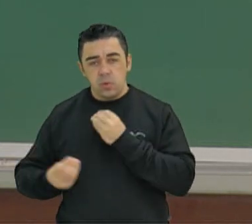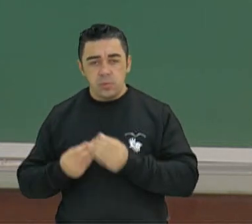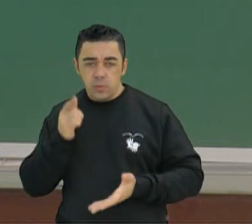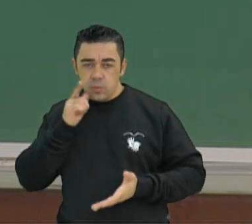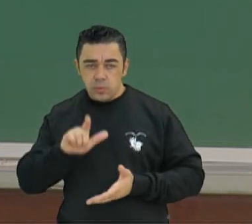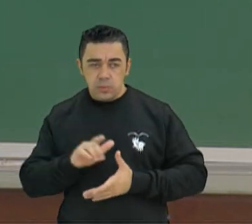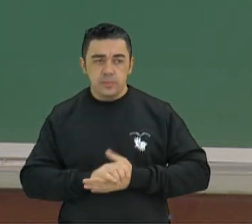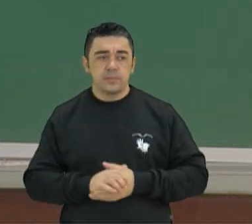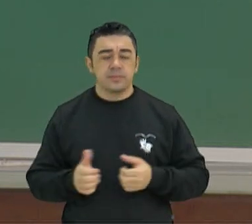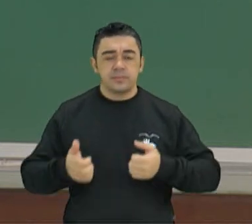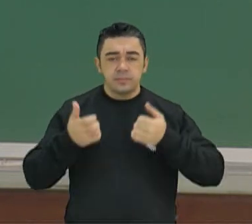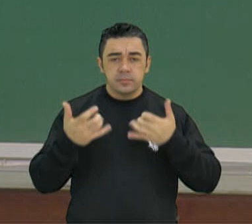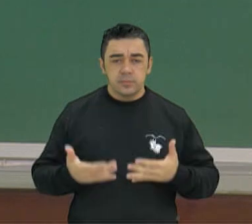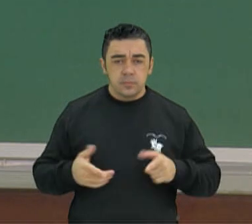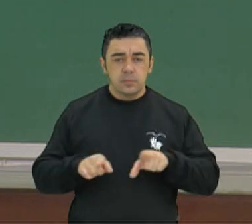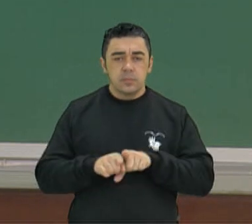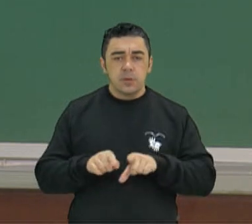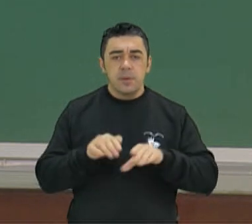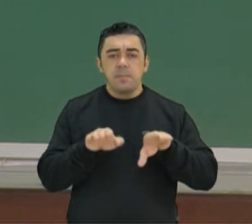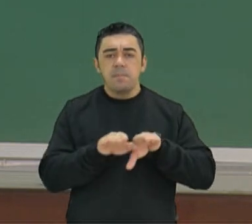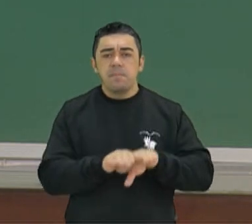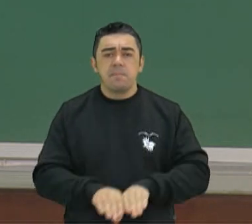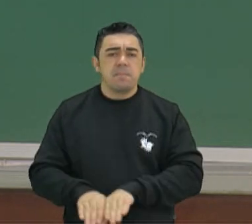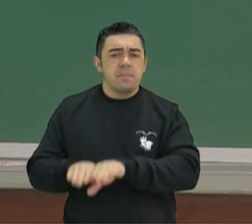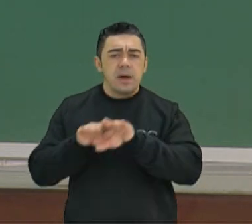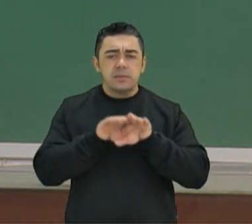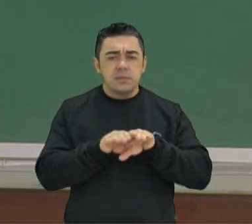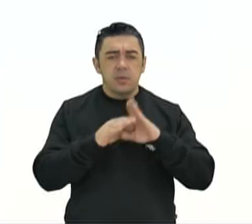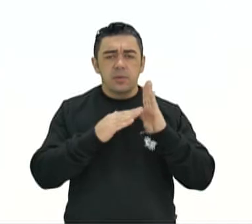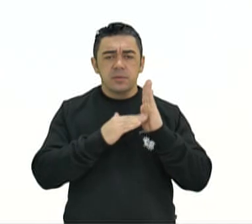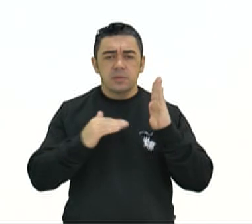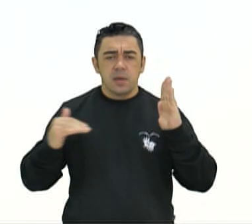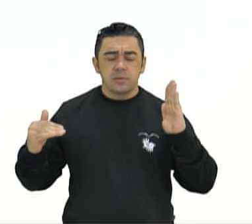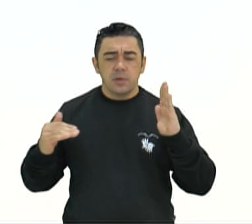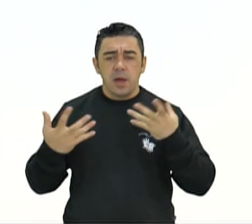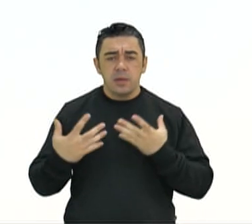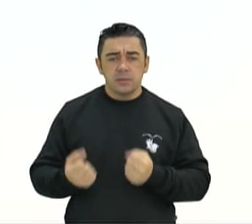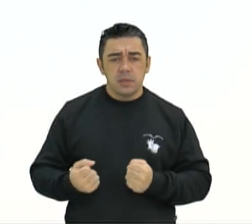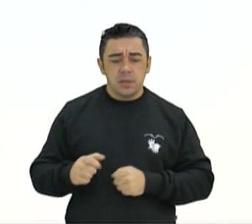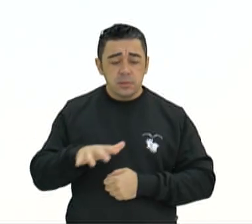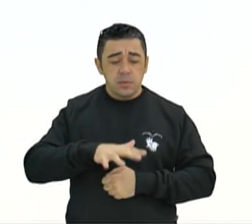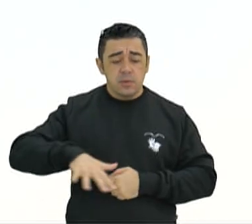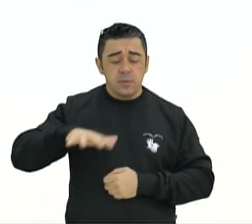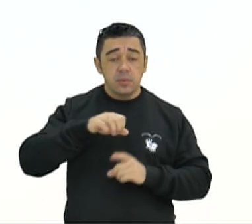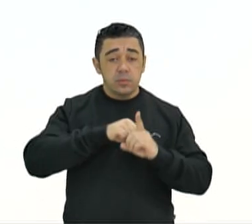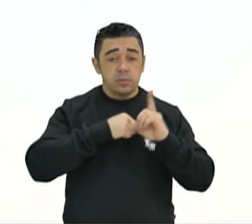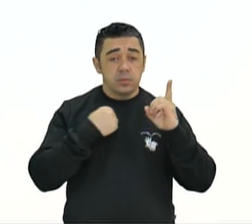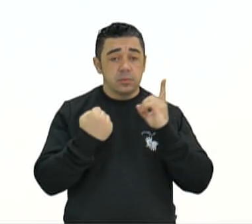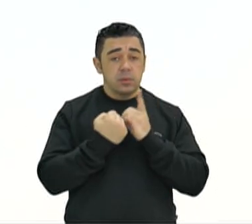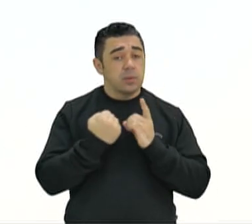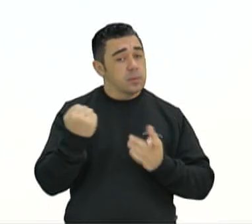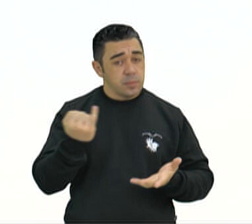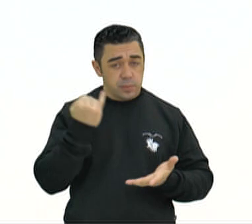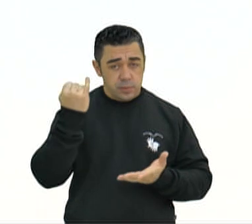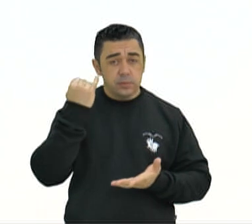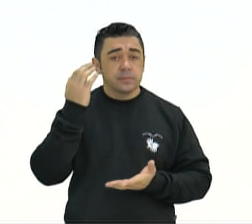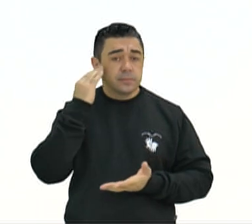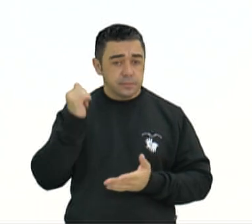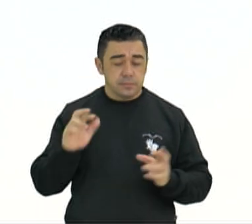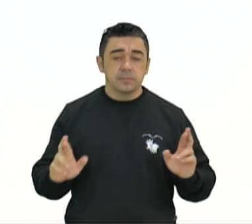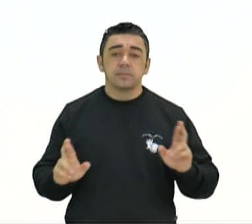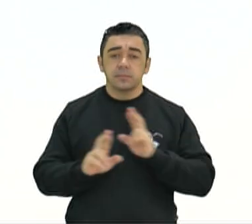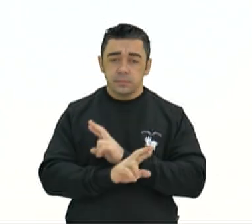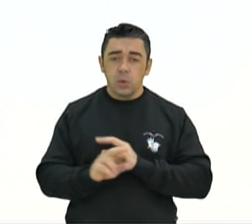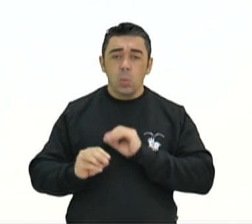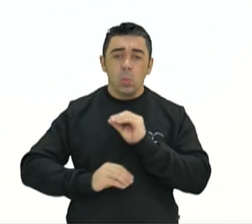Falamos ainda sobre padrões estéticos. A aceitação social, então, é um ponto importantíssimo que está relacionado